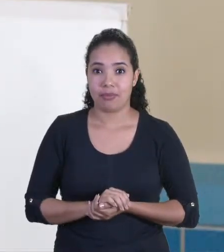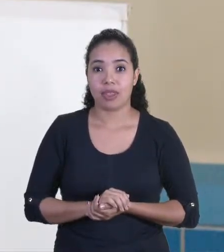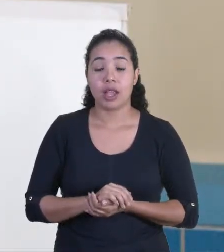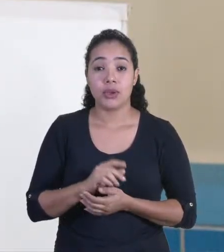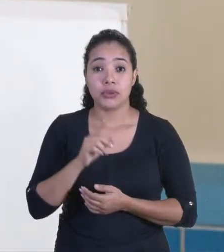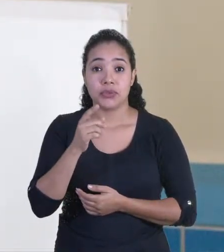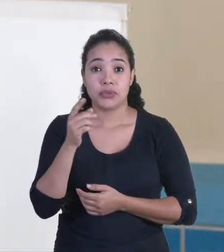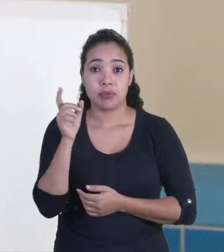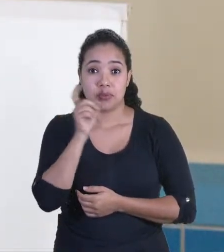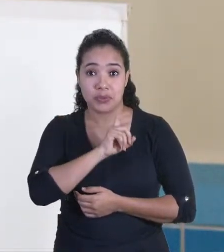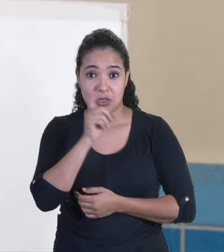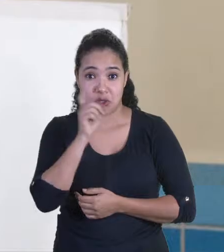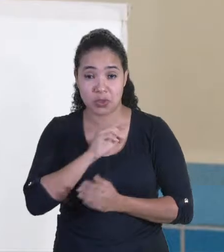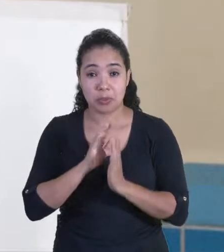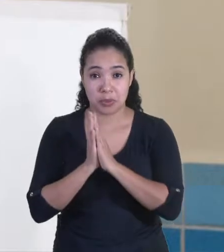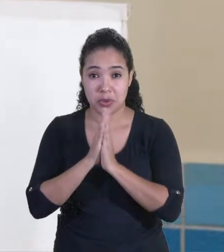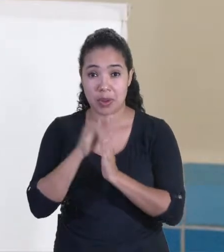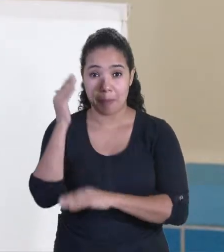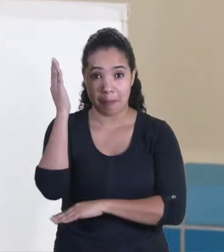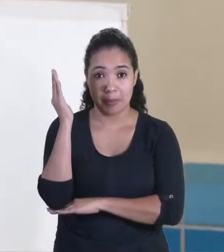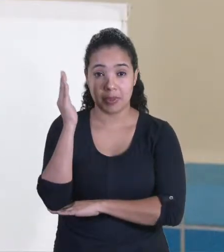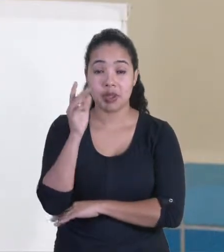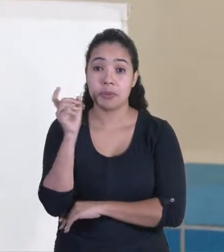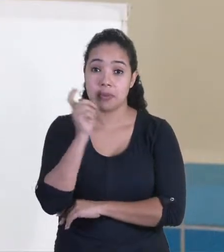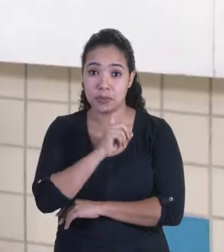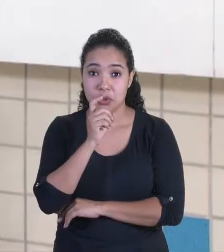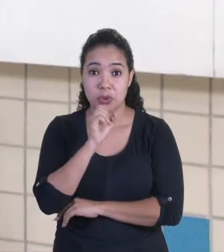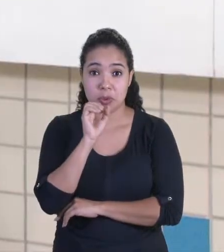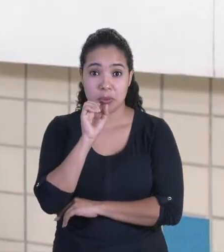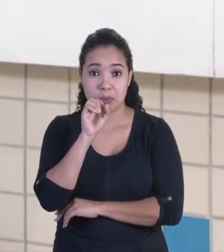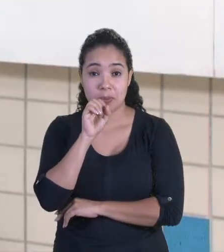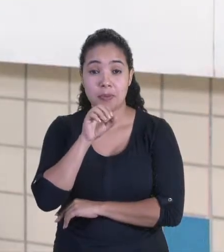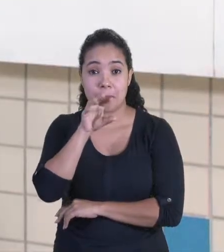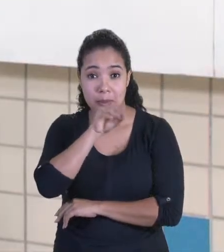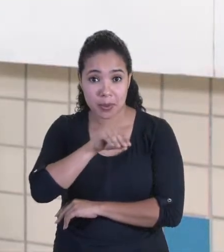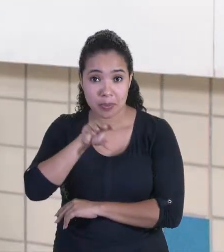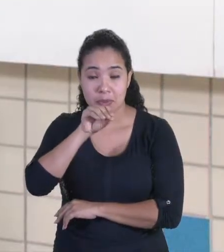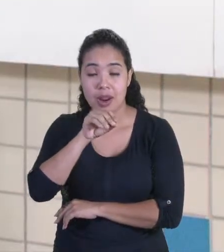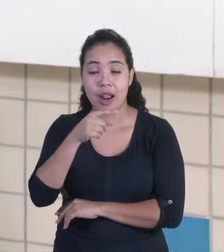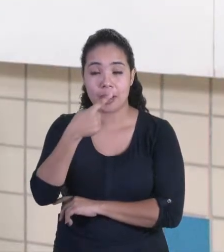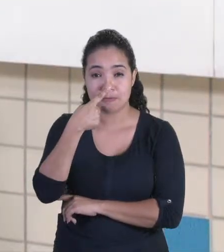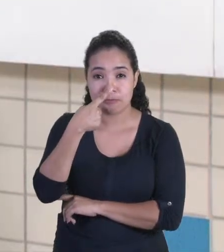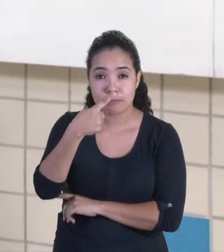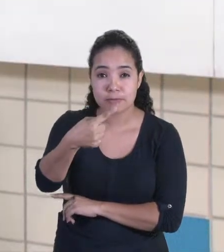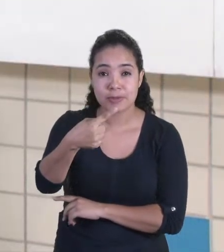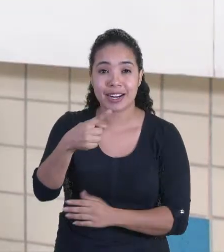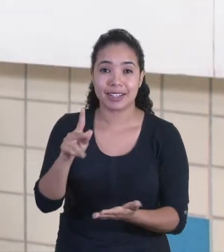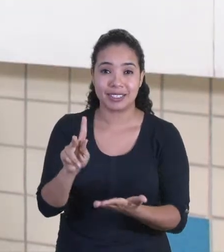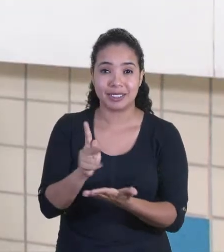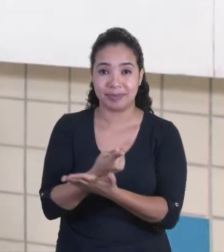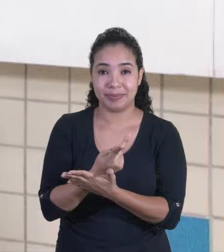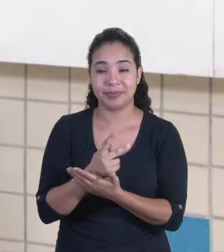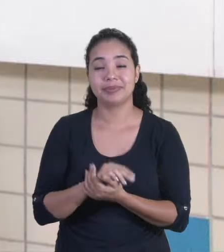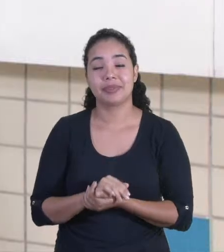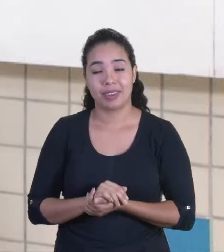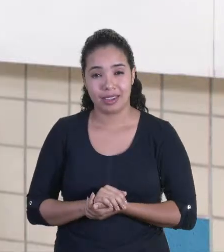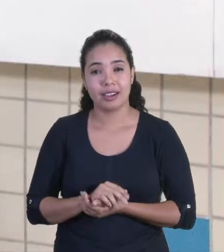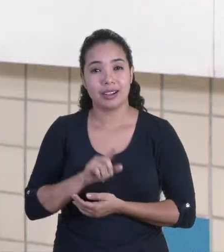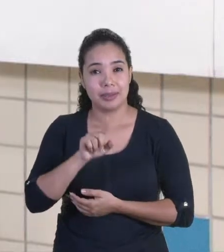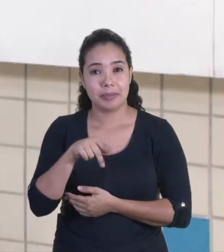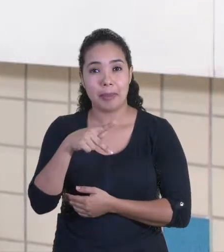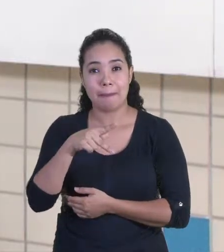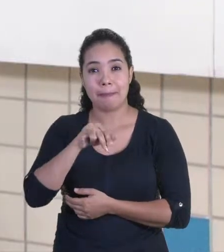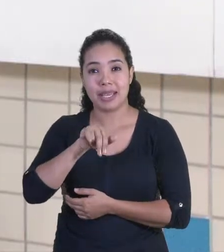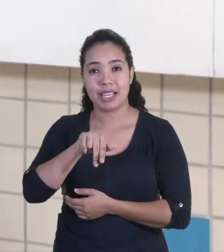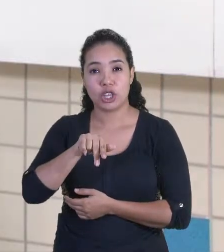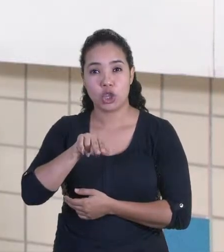o nariz dele cresce. E aí, mentes brilhantes, acertaram? Pinóquio. Veja